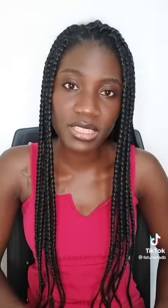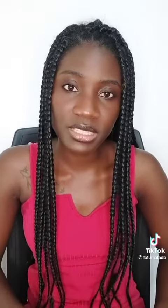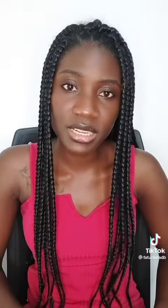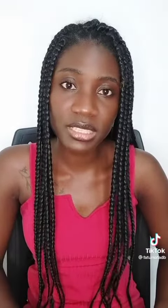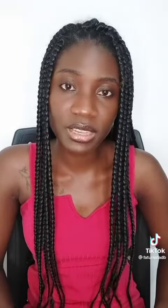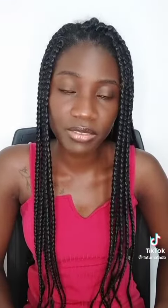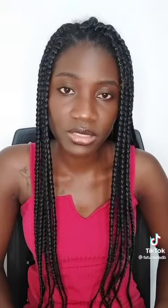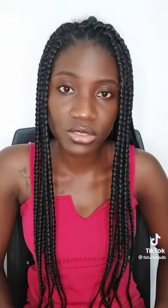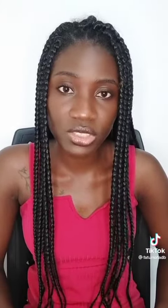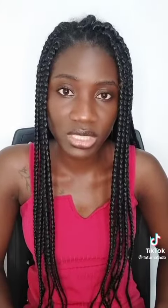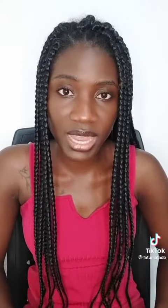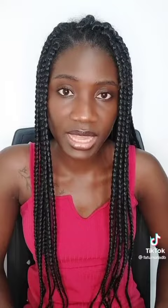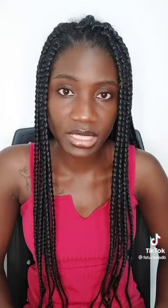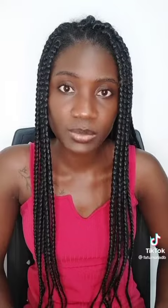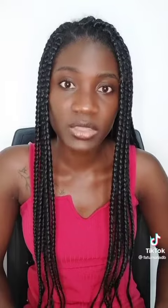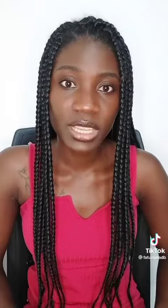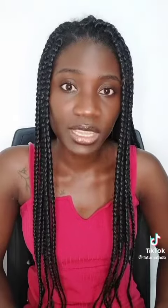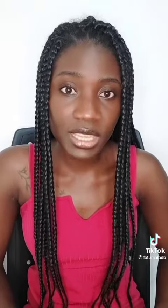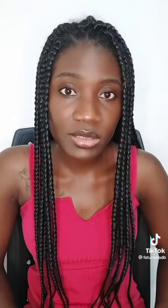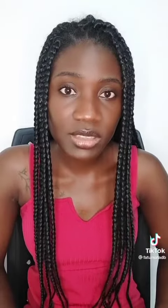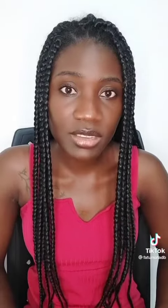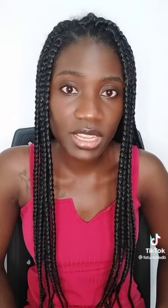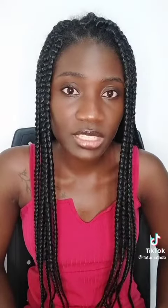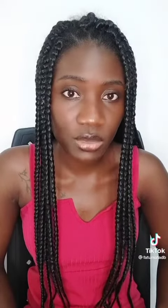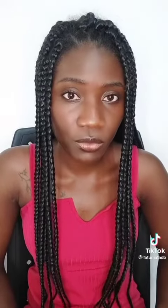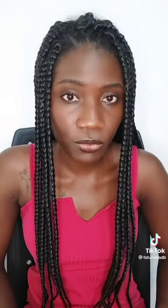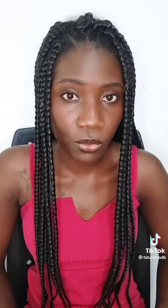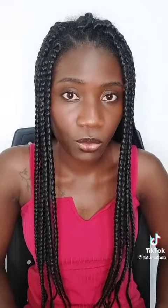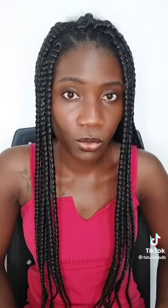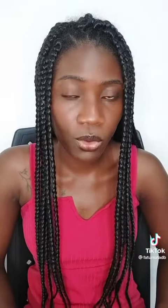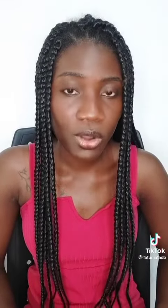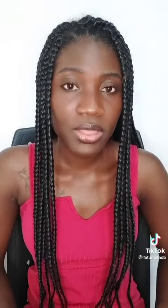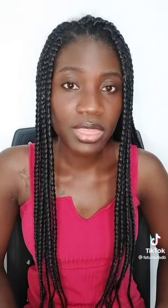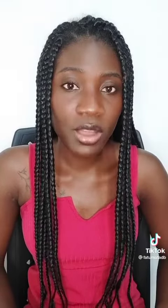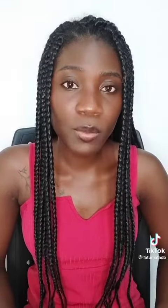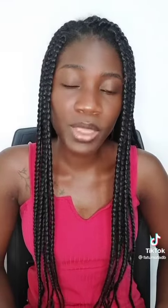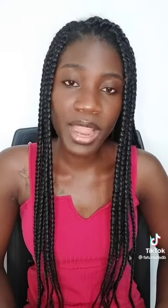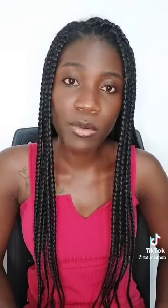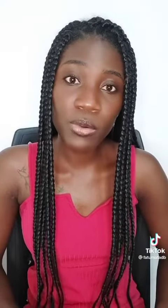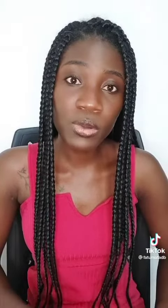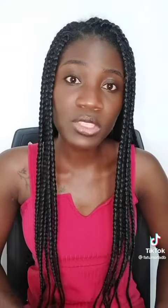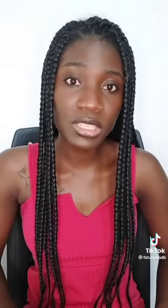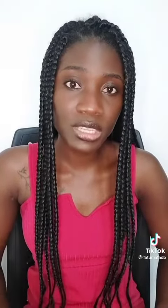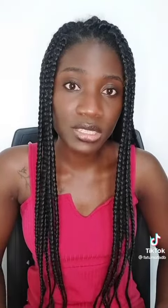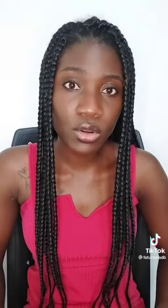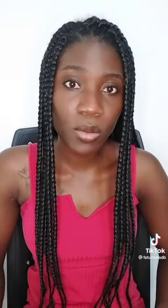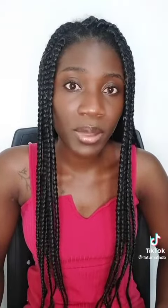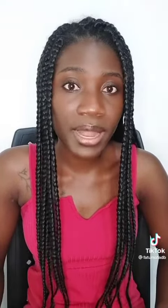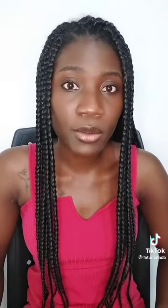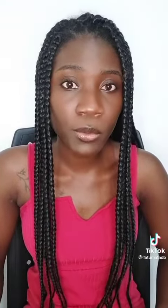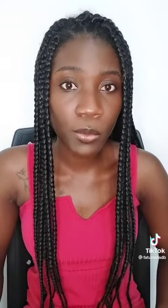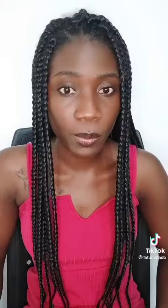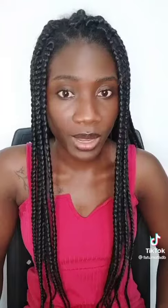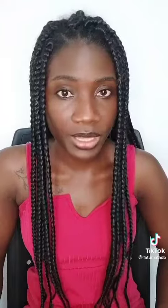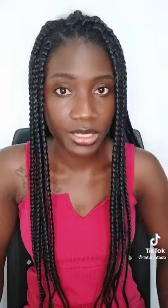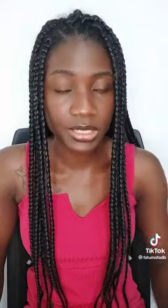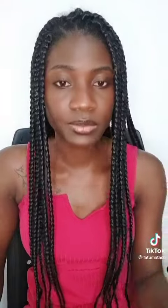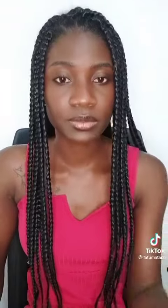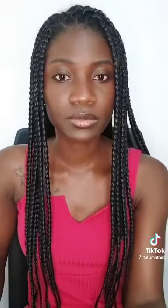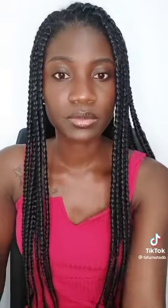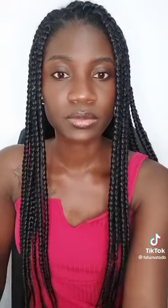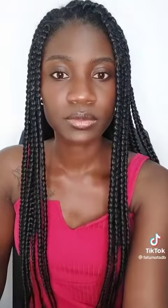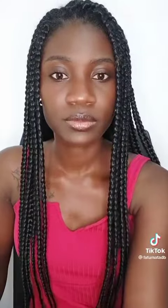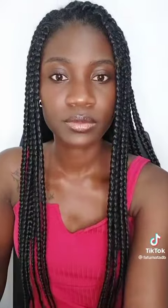uma faz as 3 refeições diárias. E isso deveria ser o foco, não pegar um continente e comparar com um